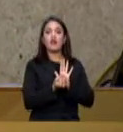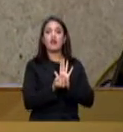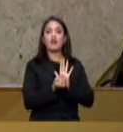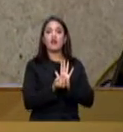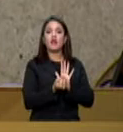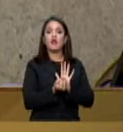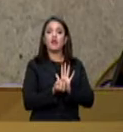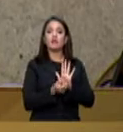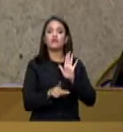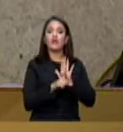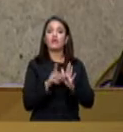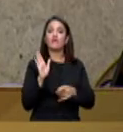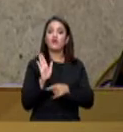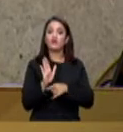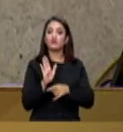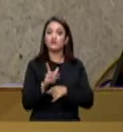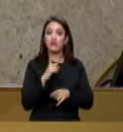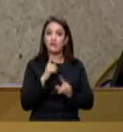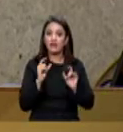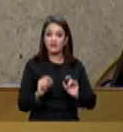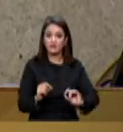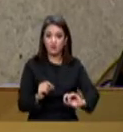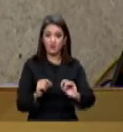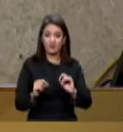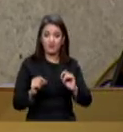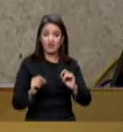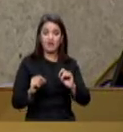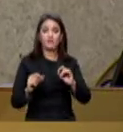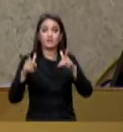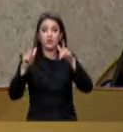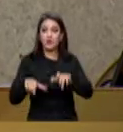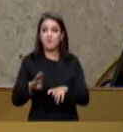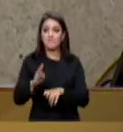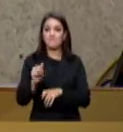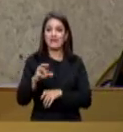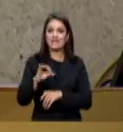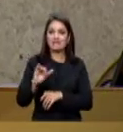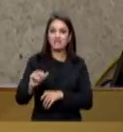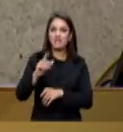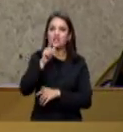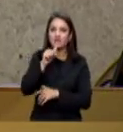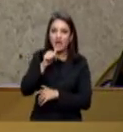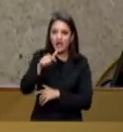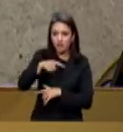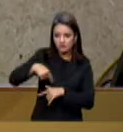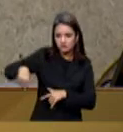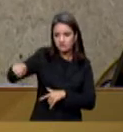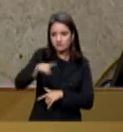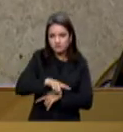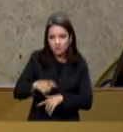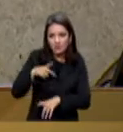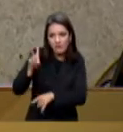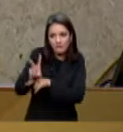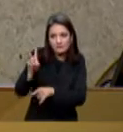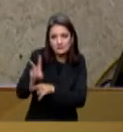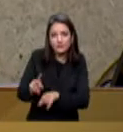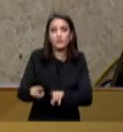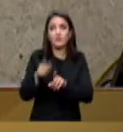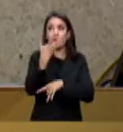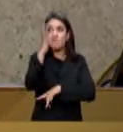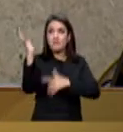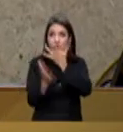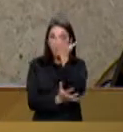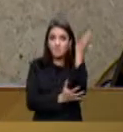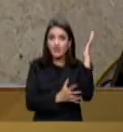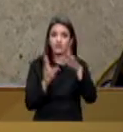a revitalização de bacias hidrográficas, a conservação do meio ambiente e a redução